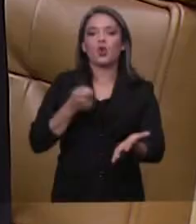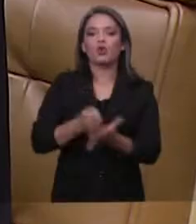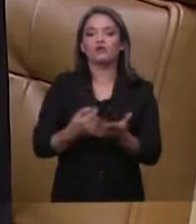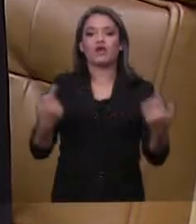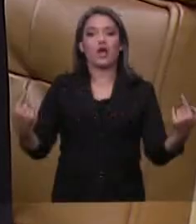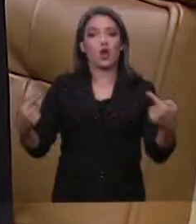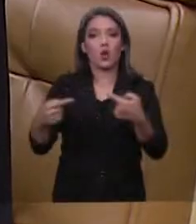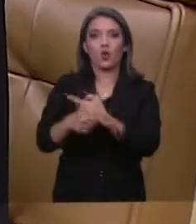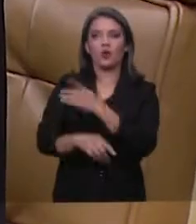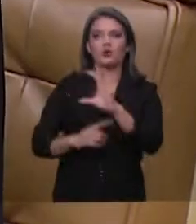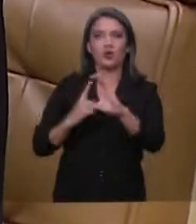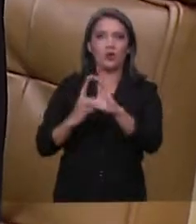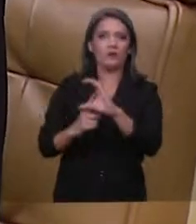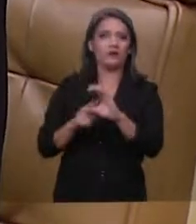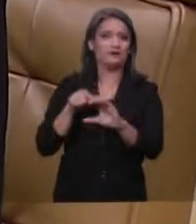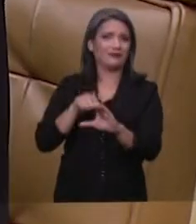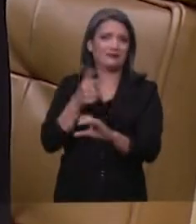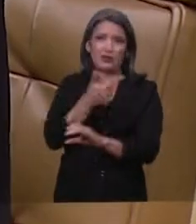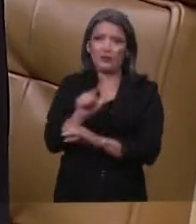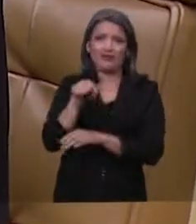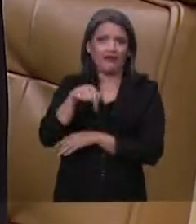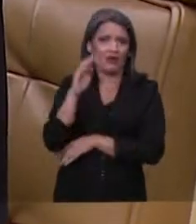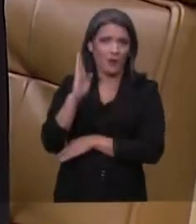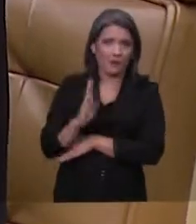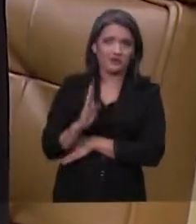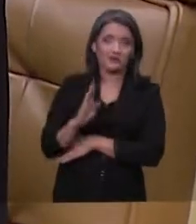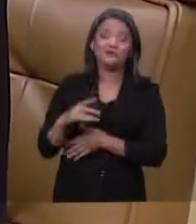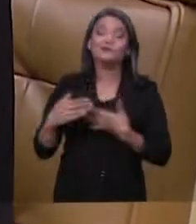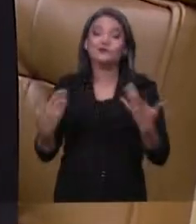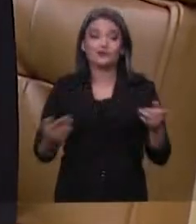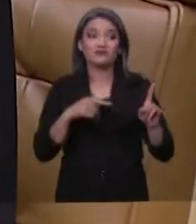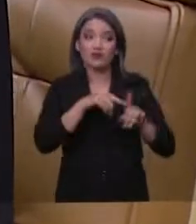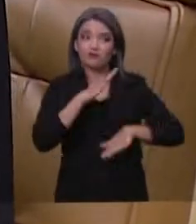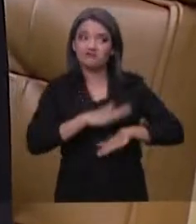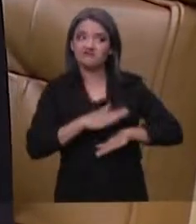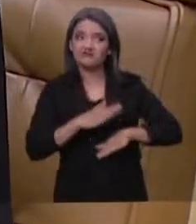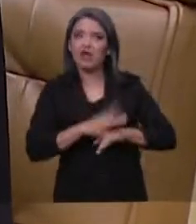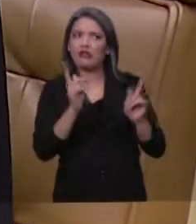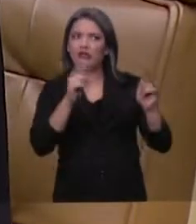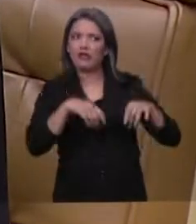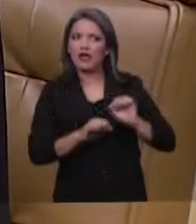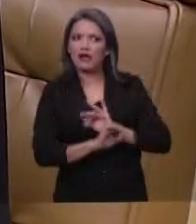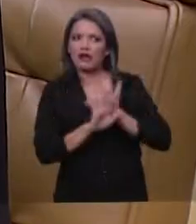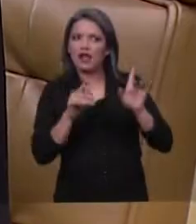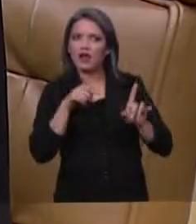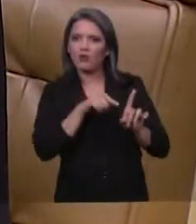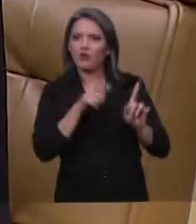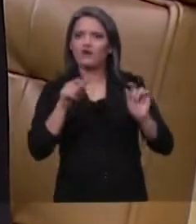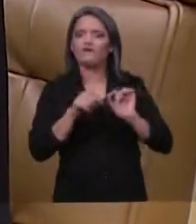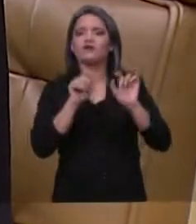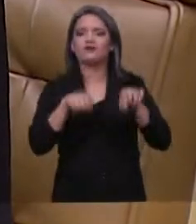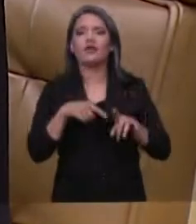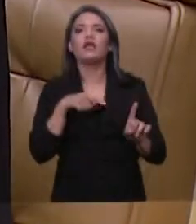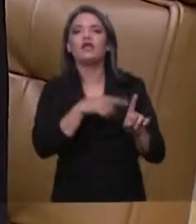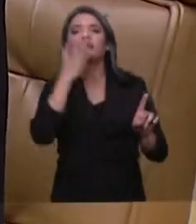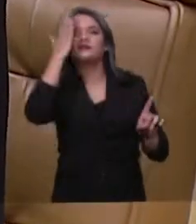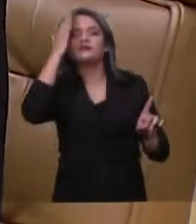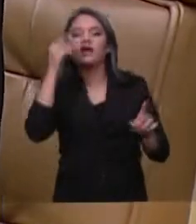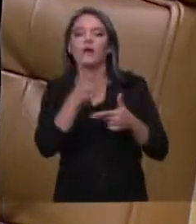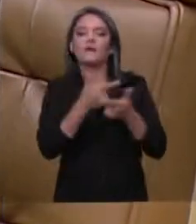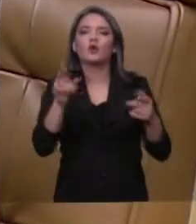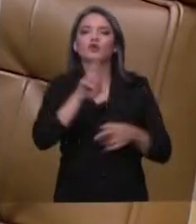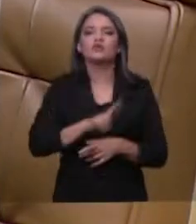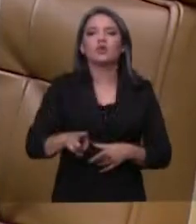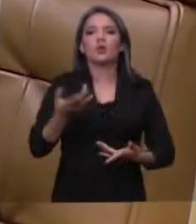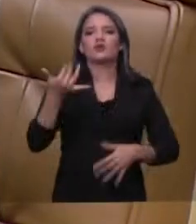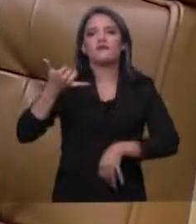sabidamente inexistente no país. A autoria dessa maneira é evidente, e o réu também possuía pleno conhecimento do armamento utilizado, barras de